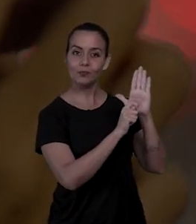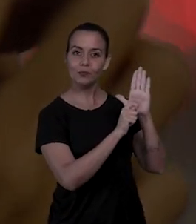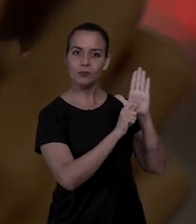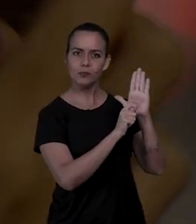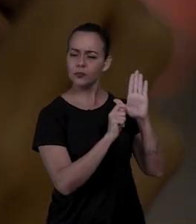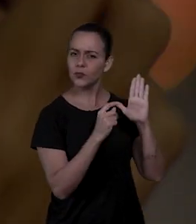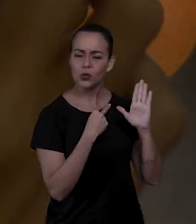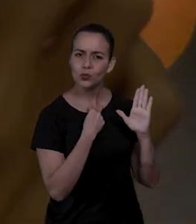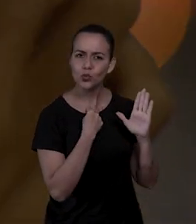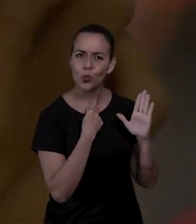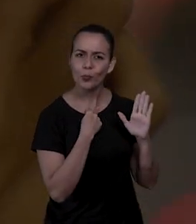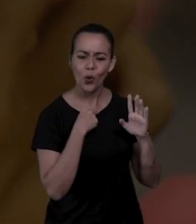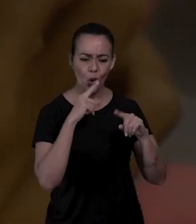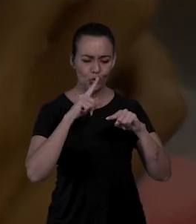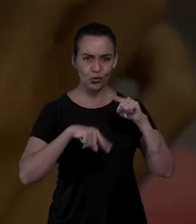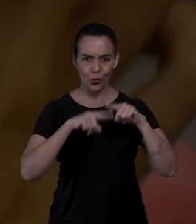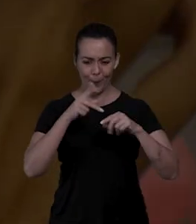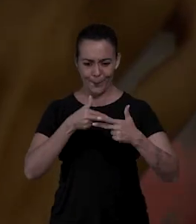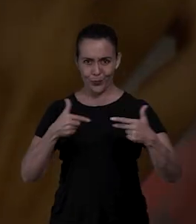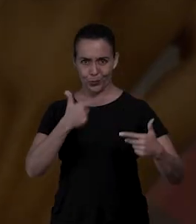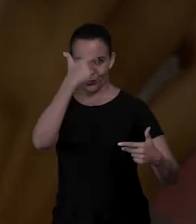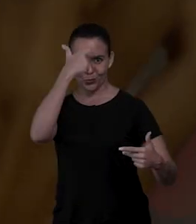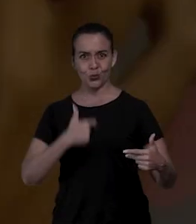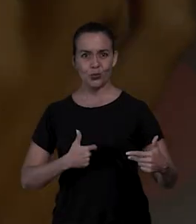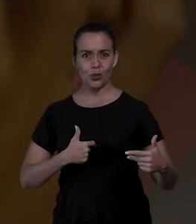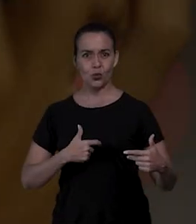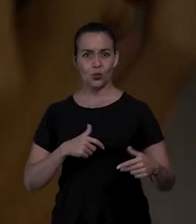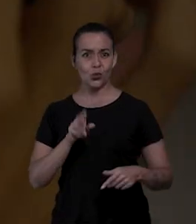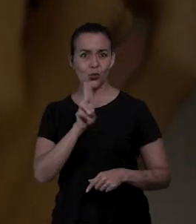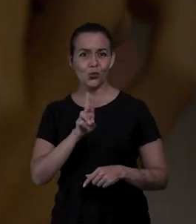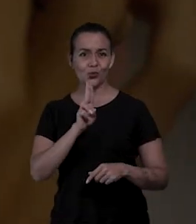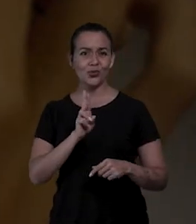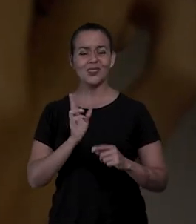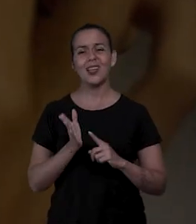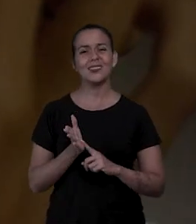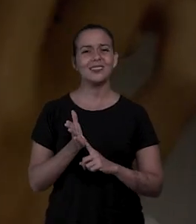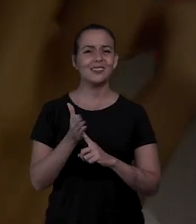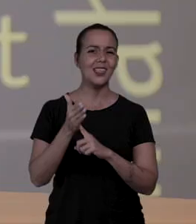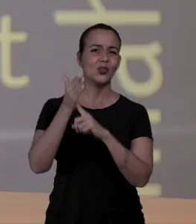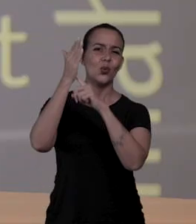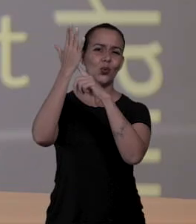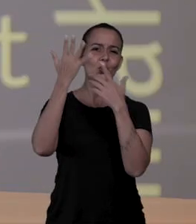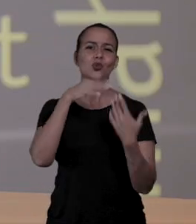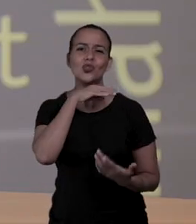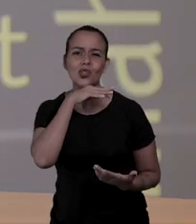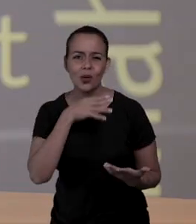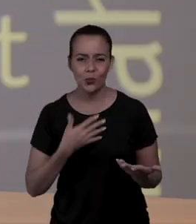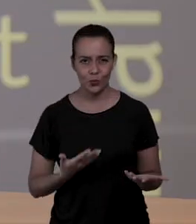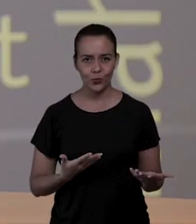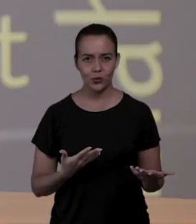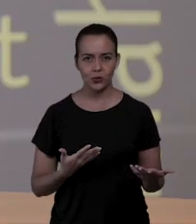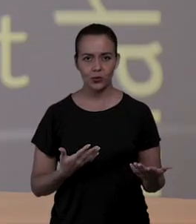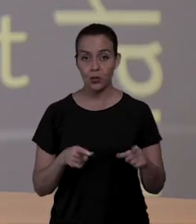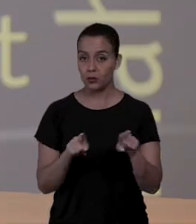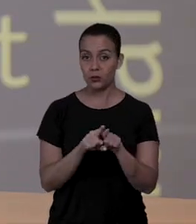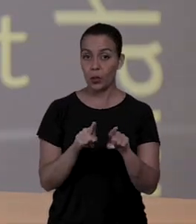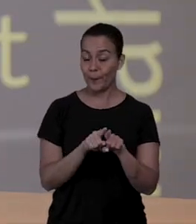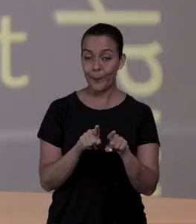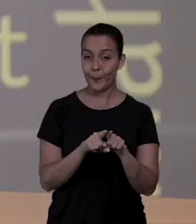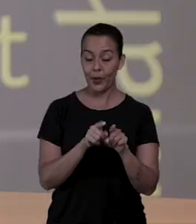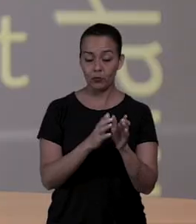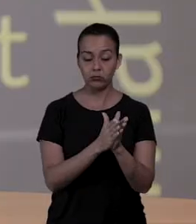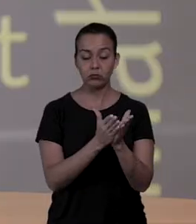somos objeto de quem escreve os algoritmos. Nós não podemos ser só objeto